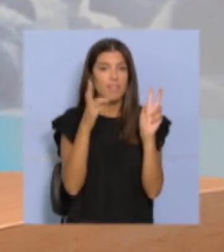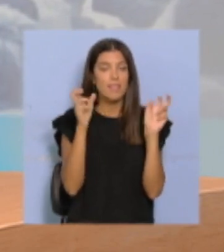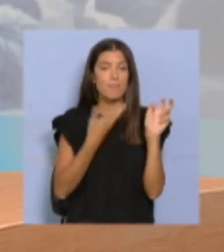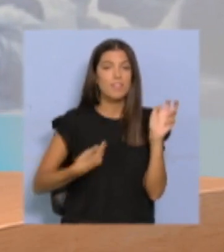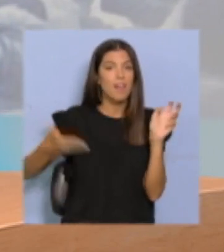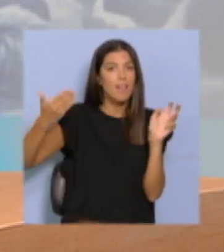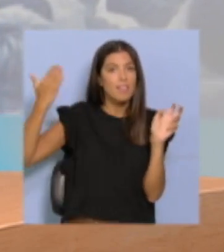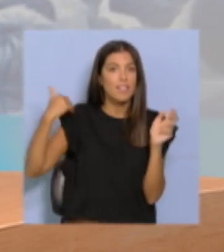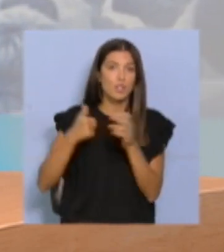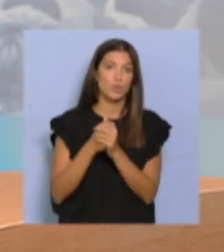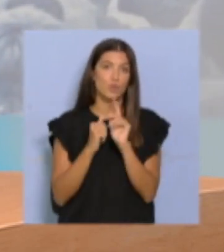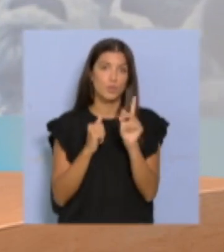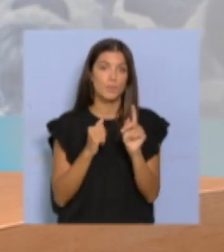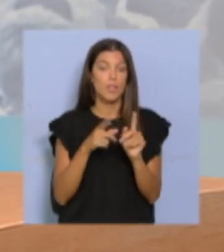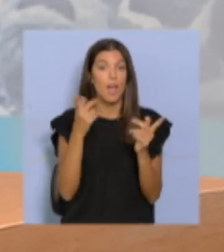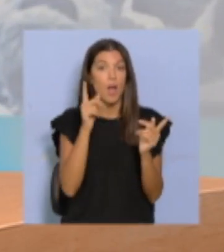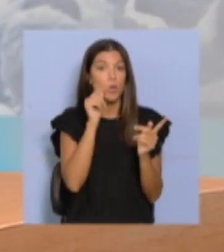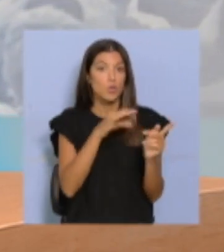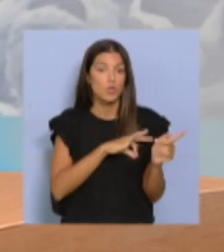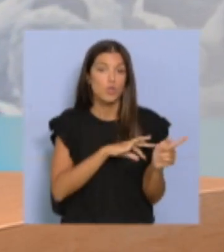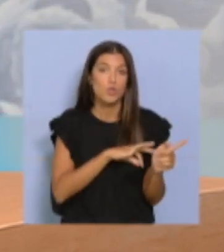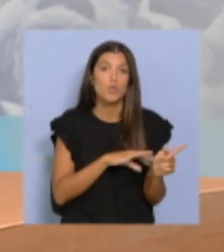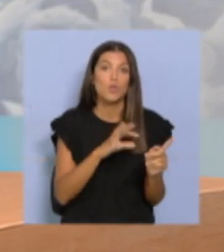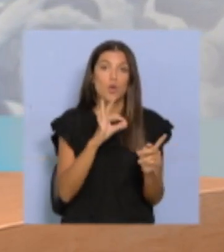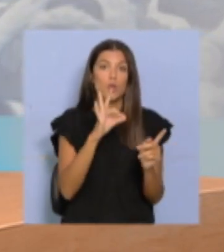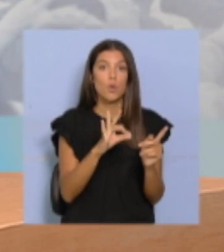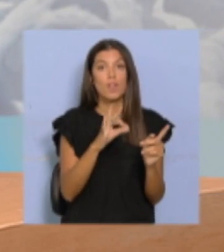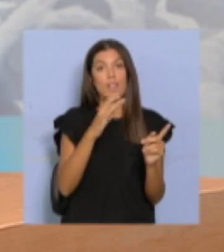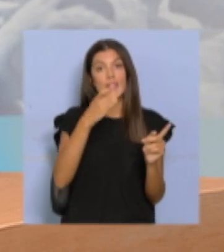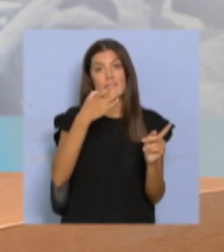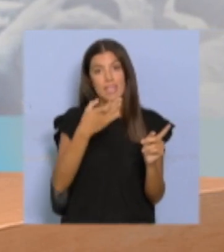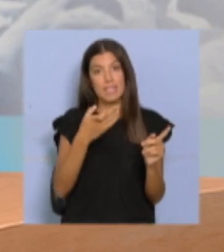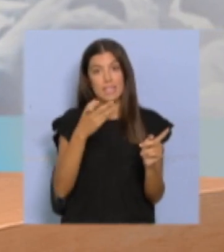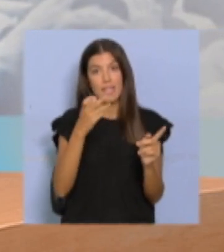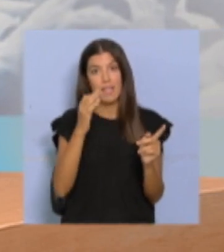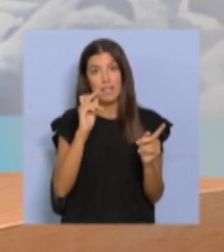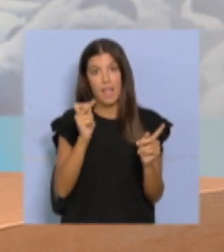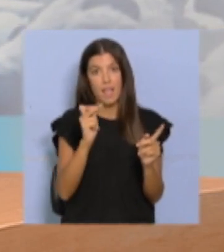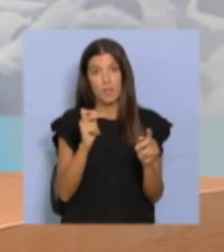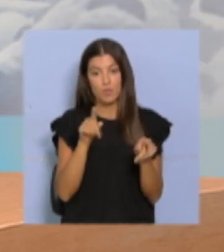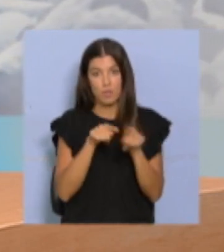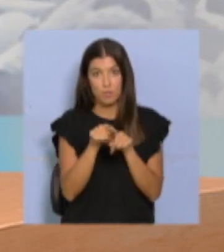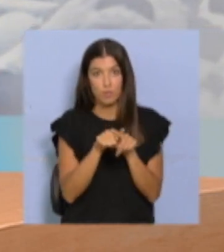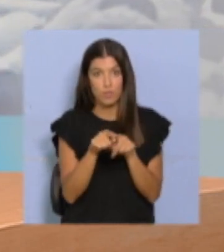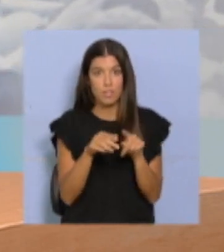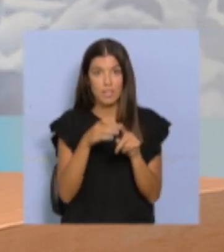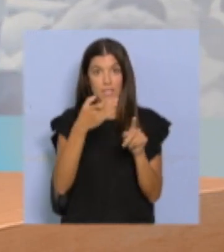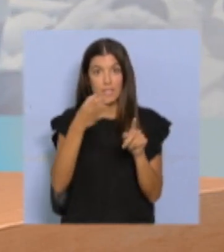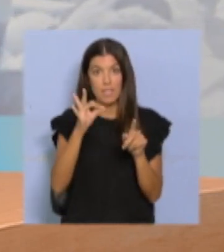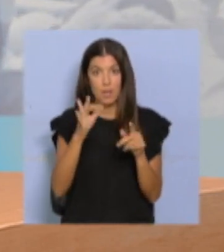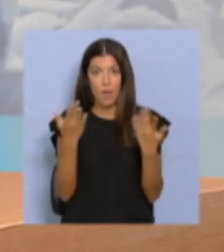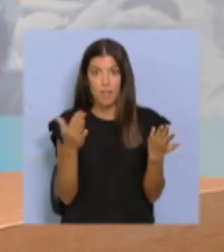senhor de 74 anos, que há 47 anos que está na política, que é o senhor Biden, e que isto são os